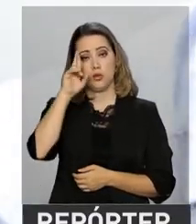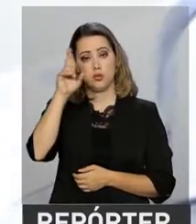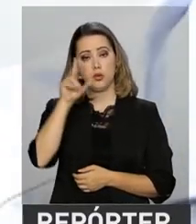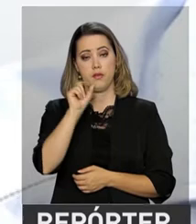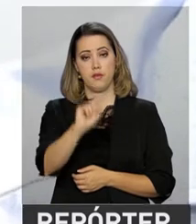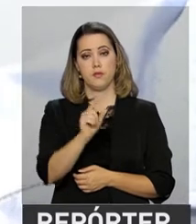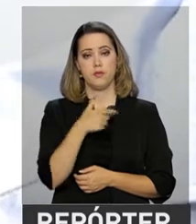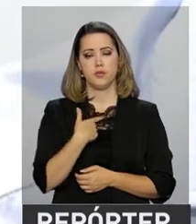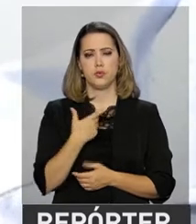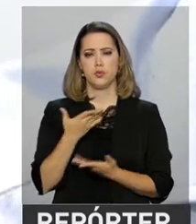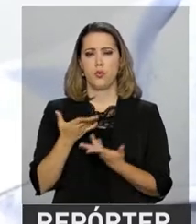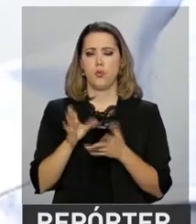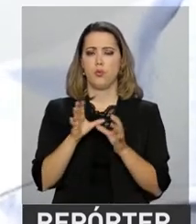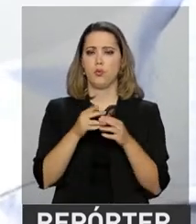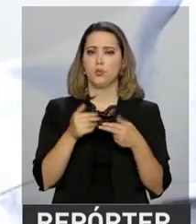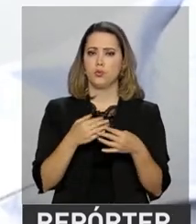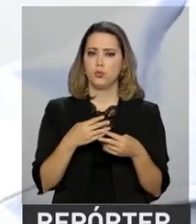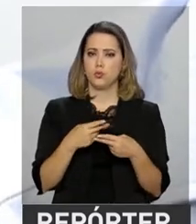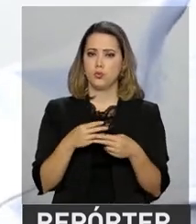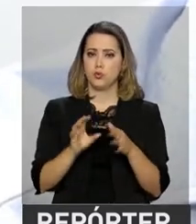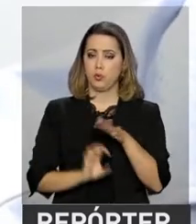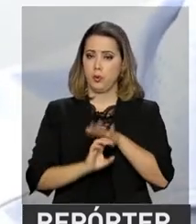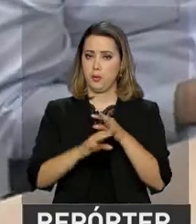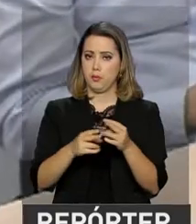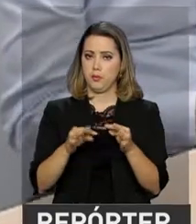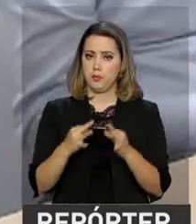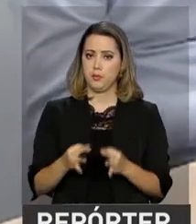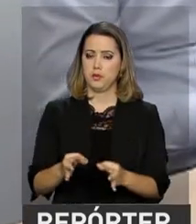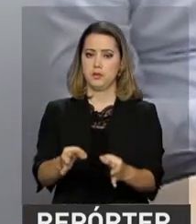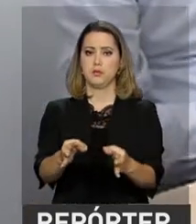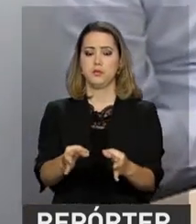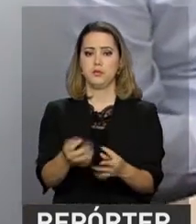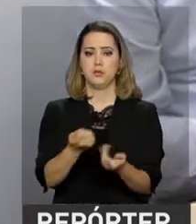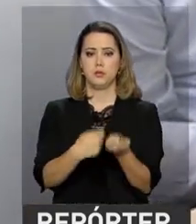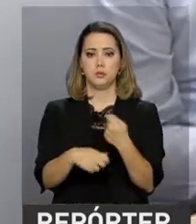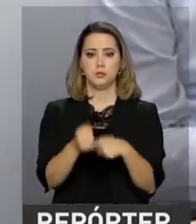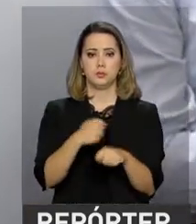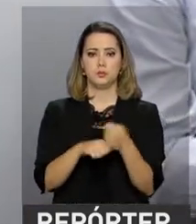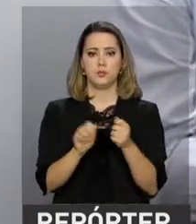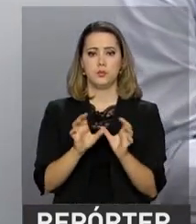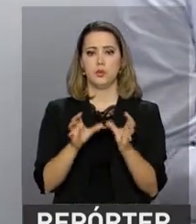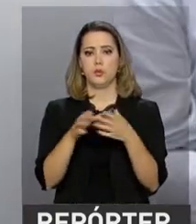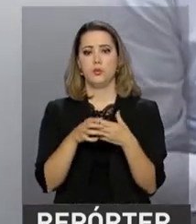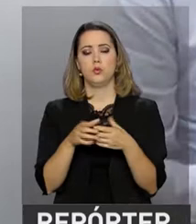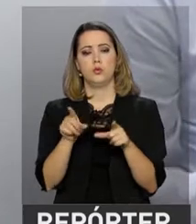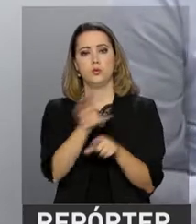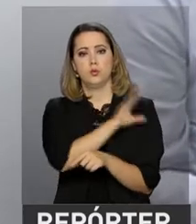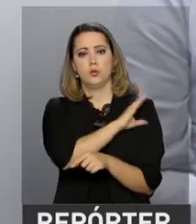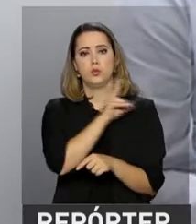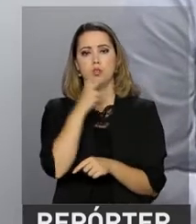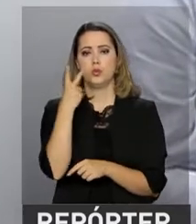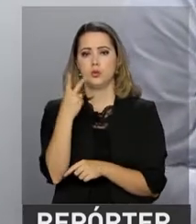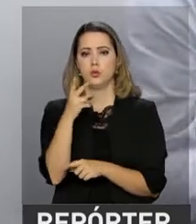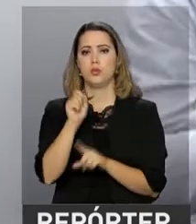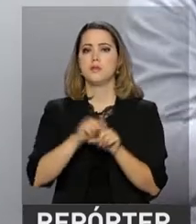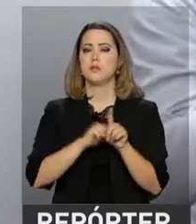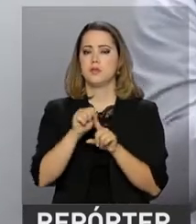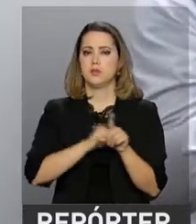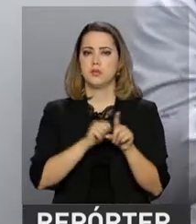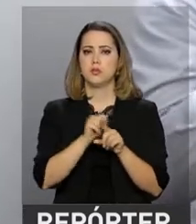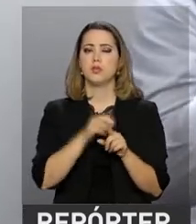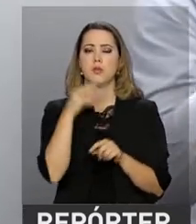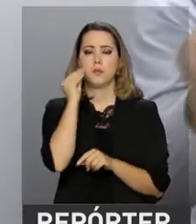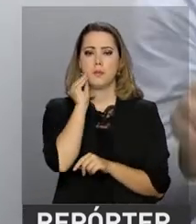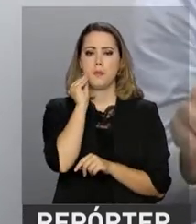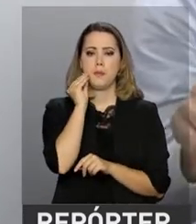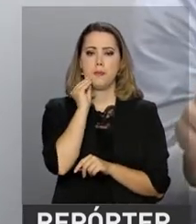de uma empresa que desenvolve soluções de informática para a área contábil. Coordena uma equipe que há 2 meses testa o E-Social.